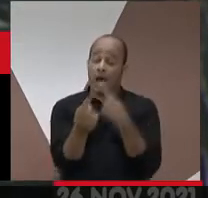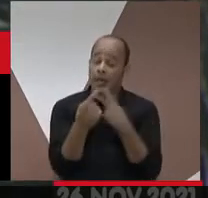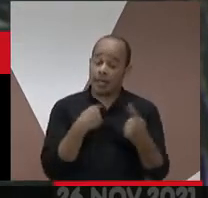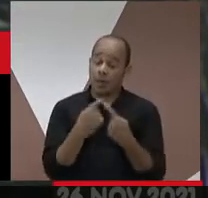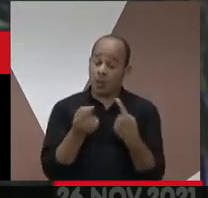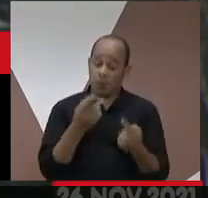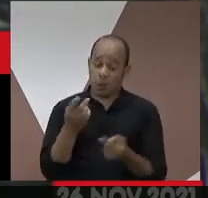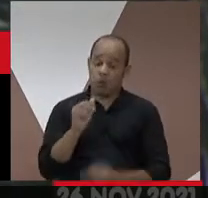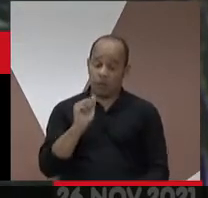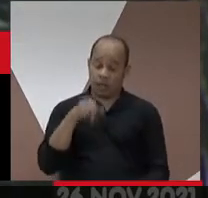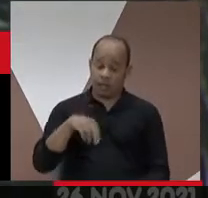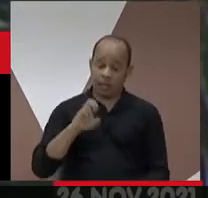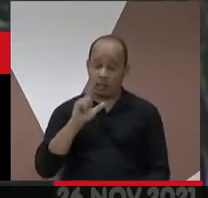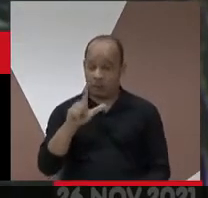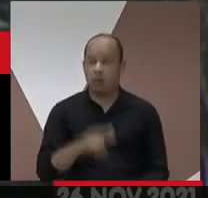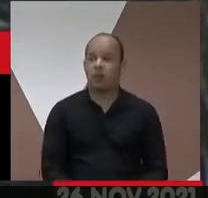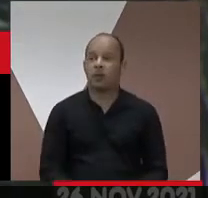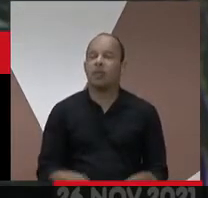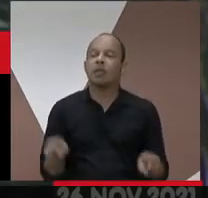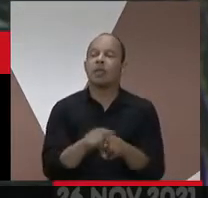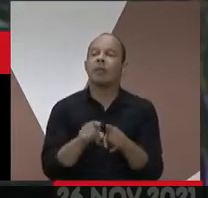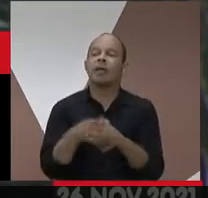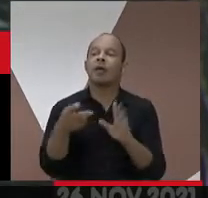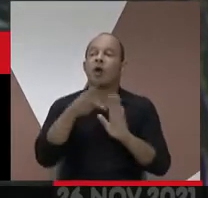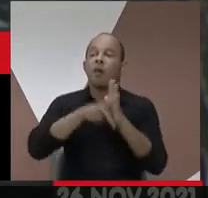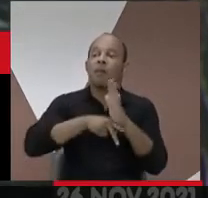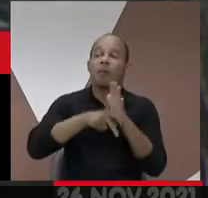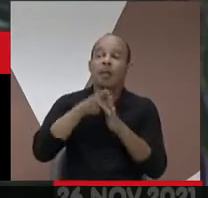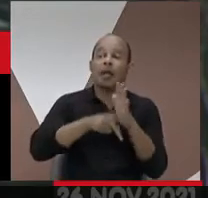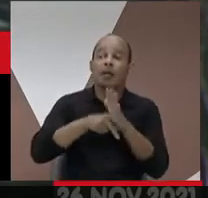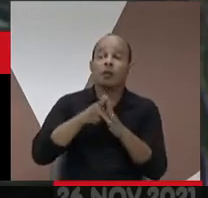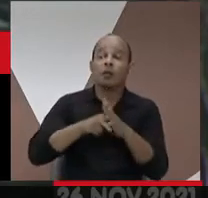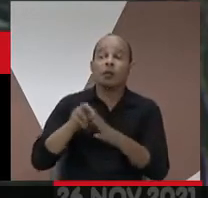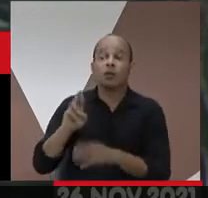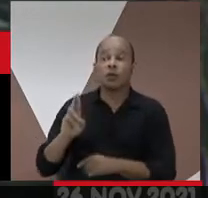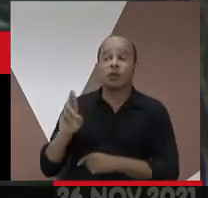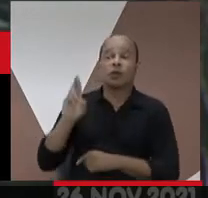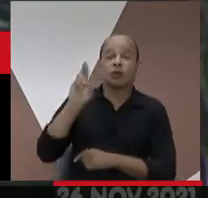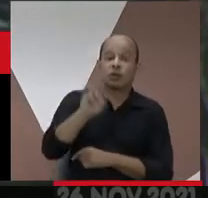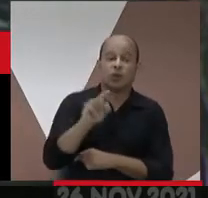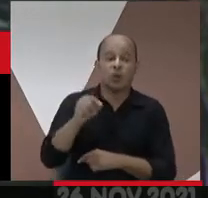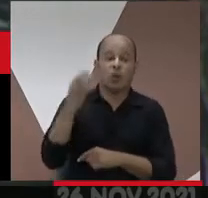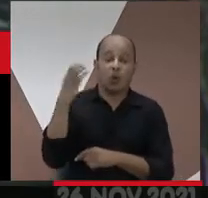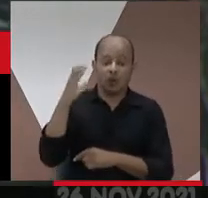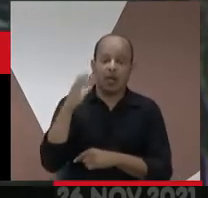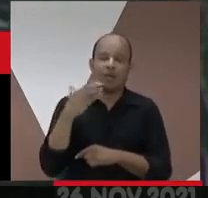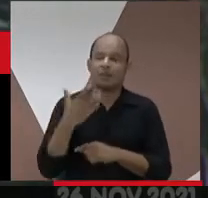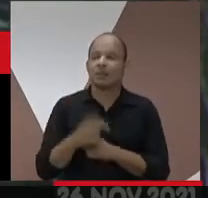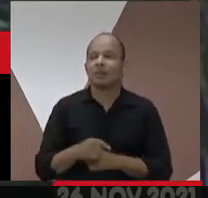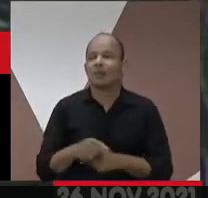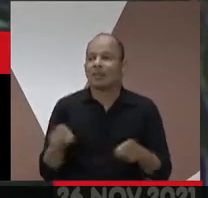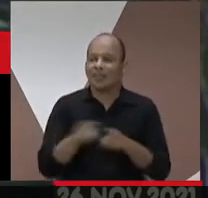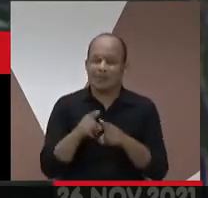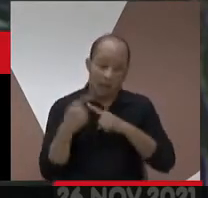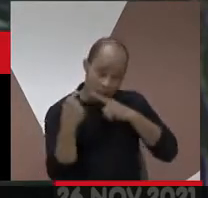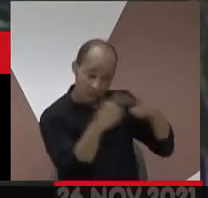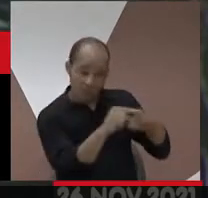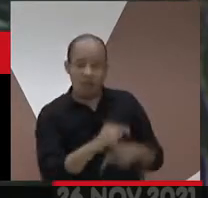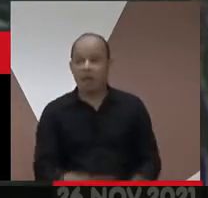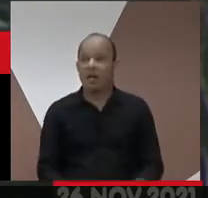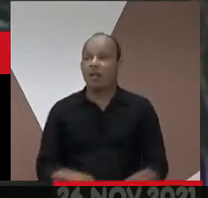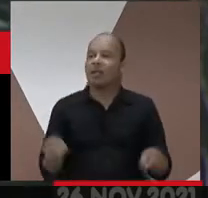atacada pelo atual plano diretor de Contagem, que permitiu a sua urbanização. Ela está sendo atacada pelos